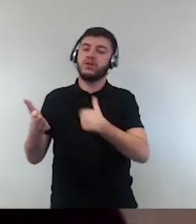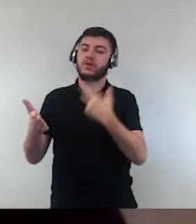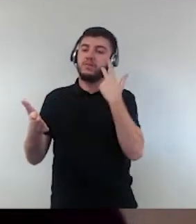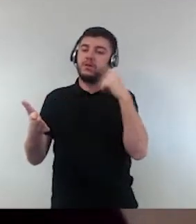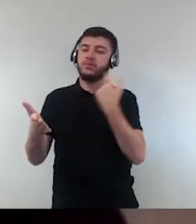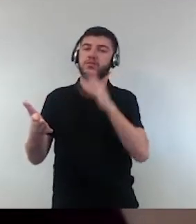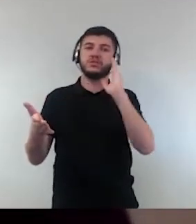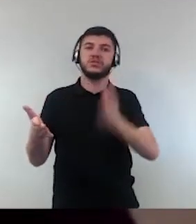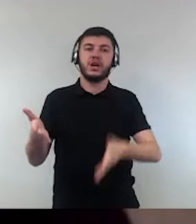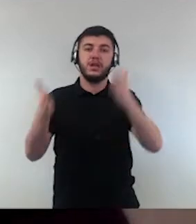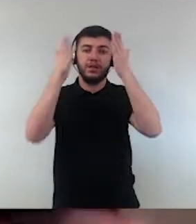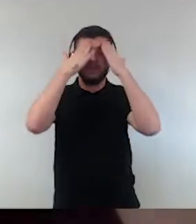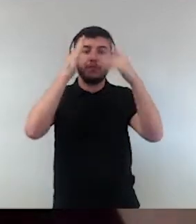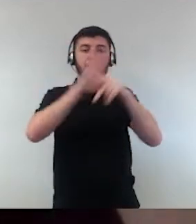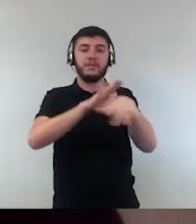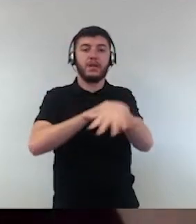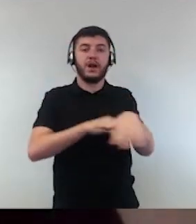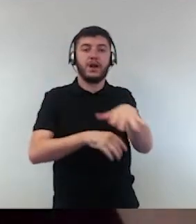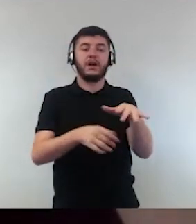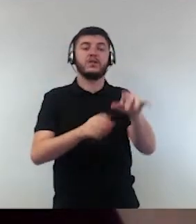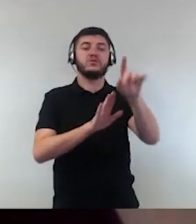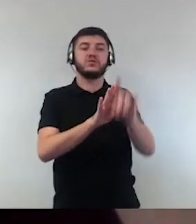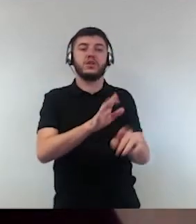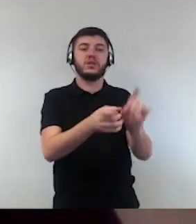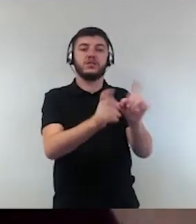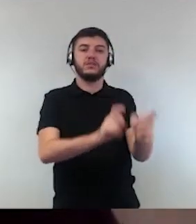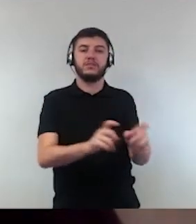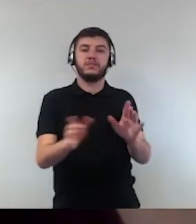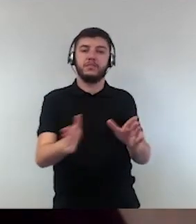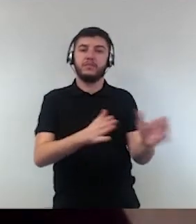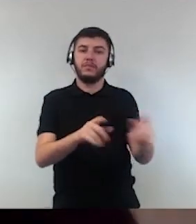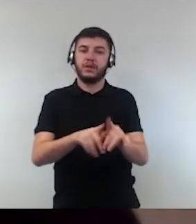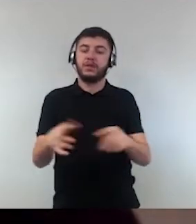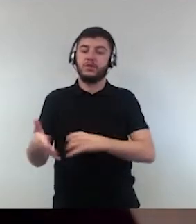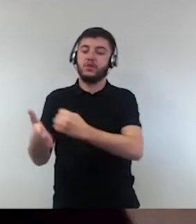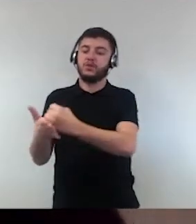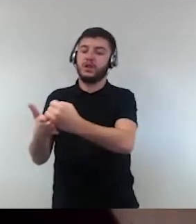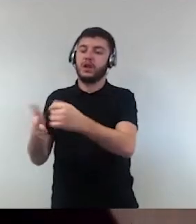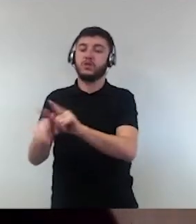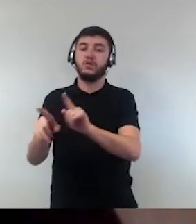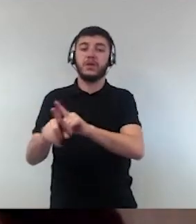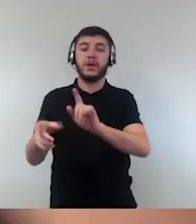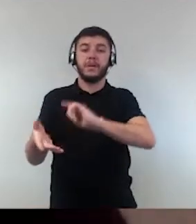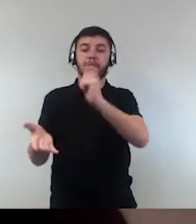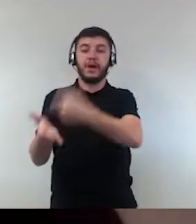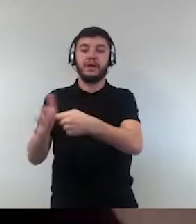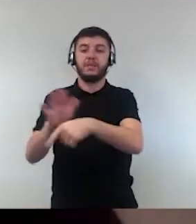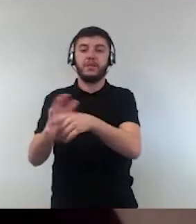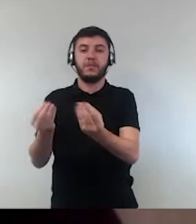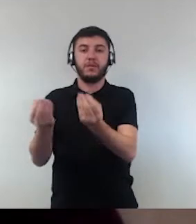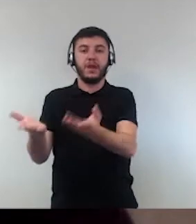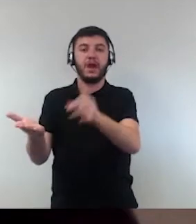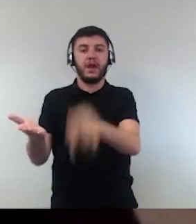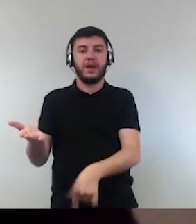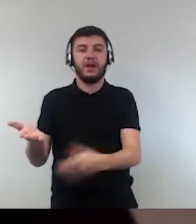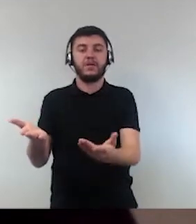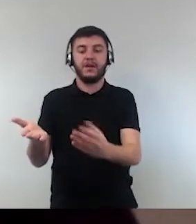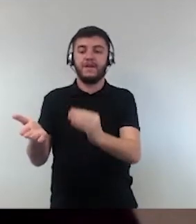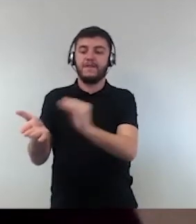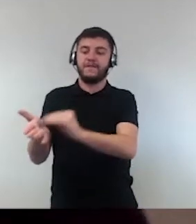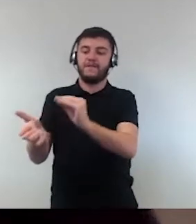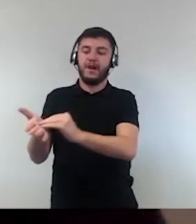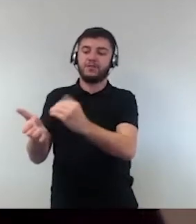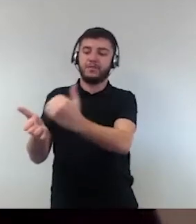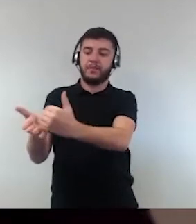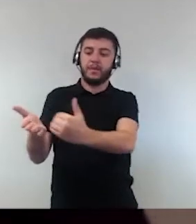direito administrativo? Primeiro que os contratos de concessão, eles são incompletos. É verdade, a gente está acostumado nessa teoria